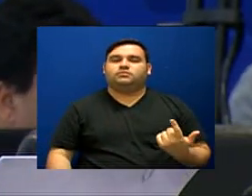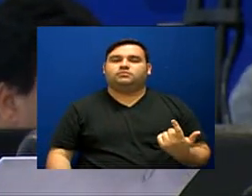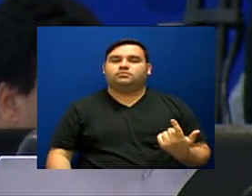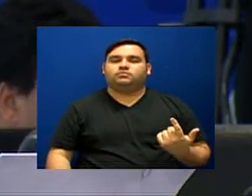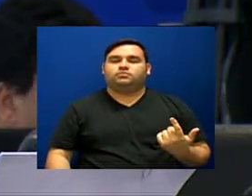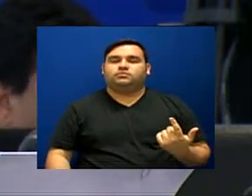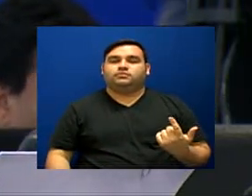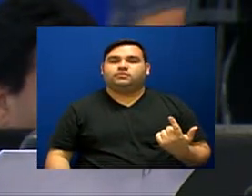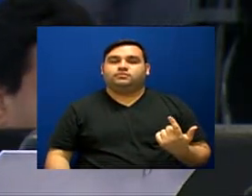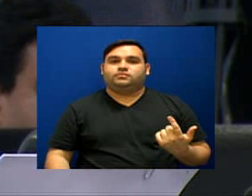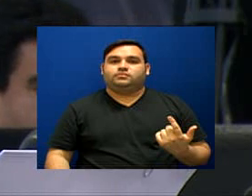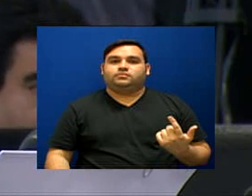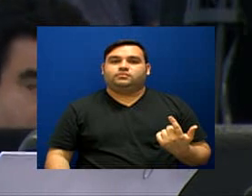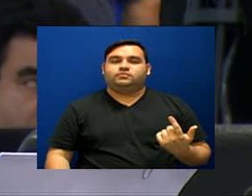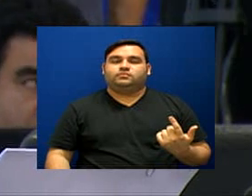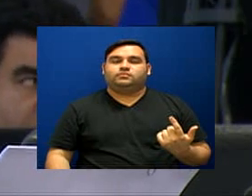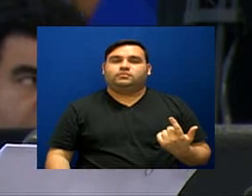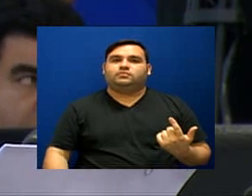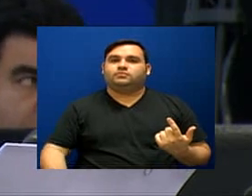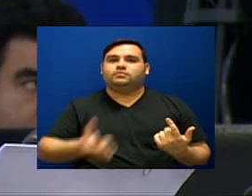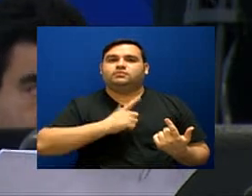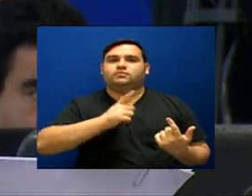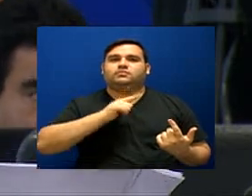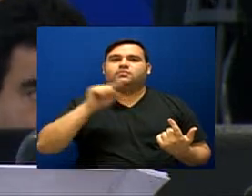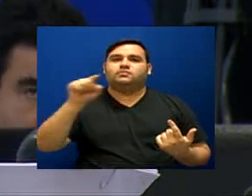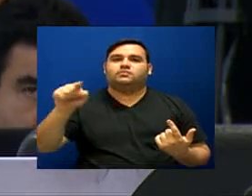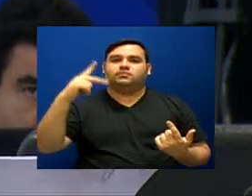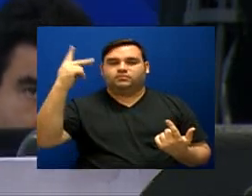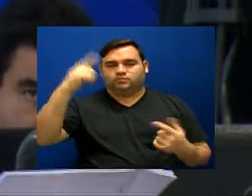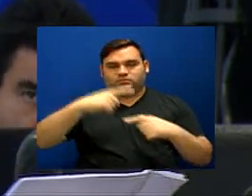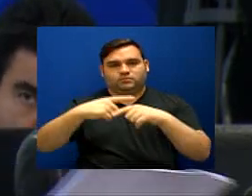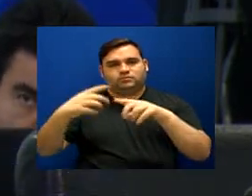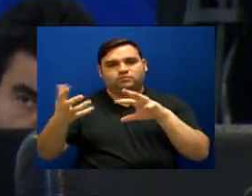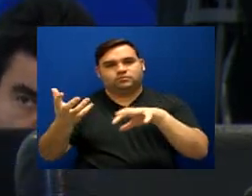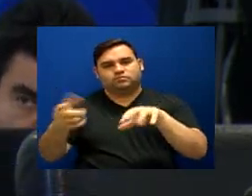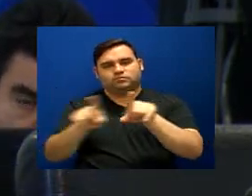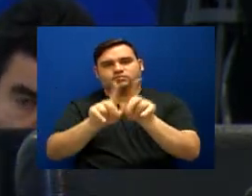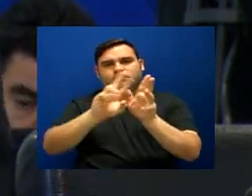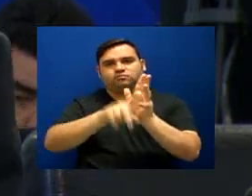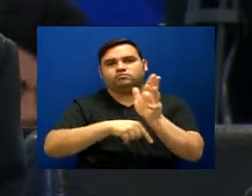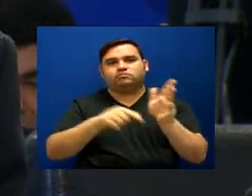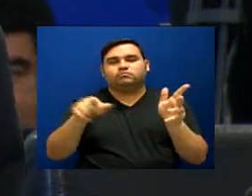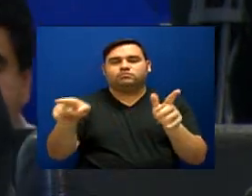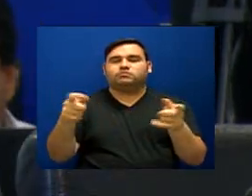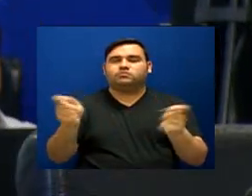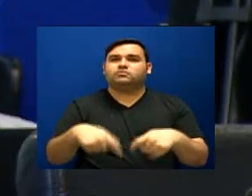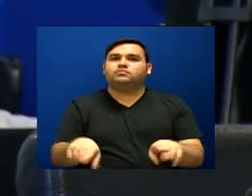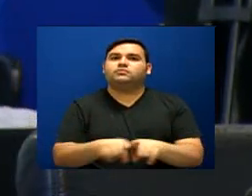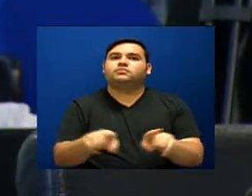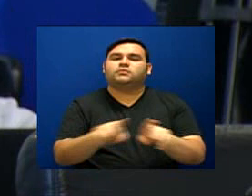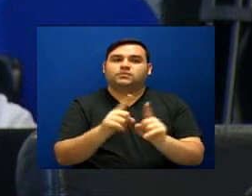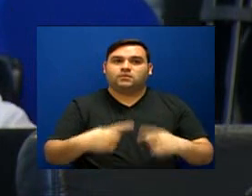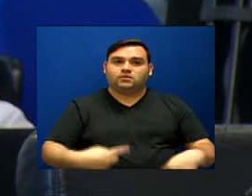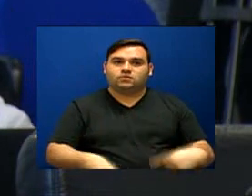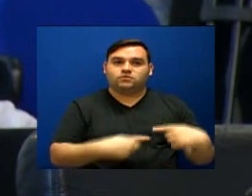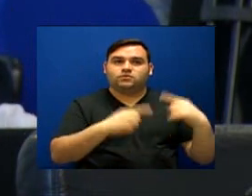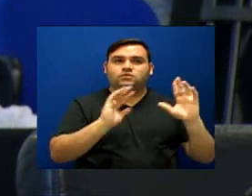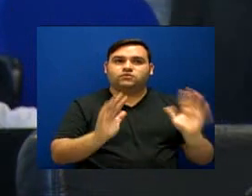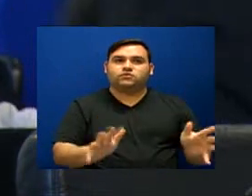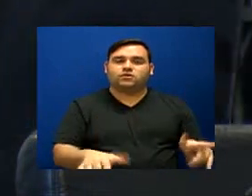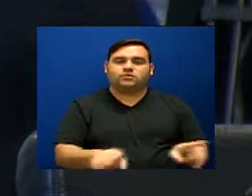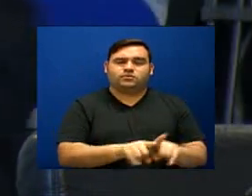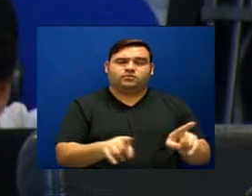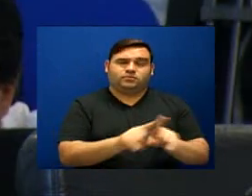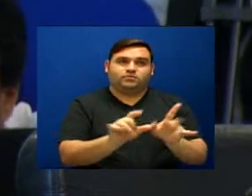para a lotação de servidor na capital federal e das outras providências, e que já foi discutido, já esteve,